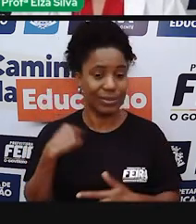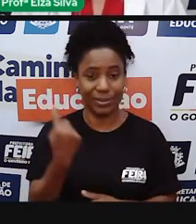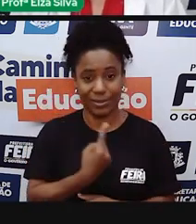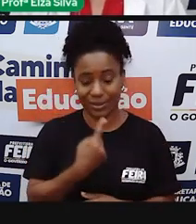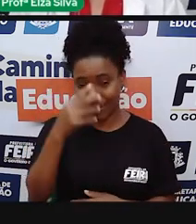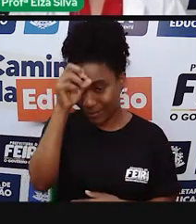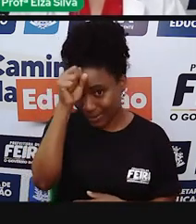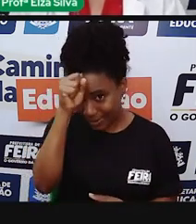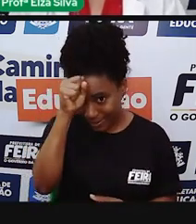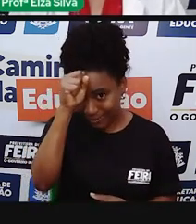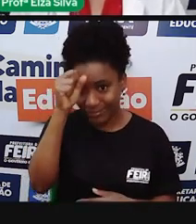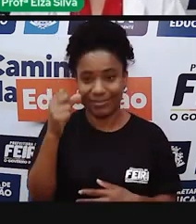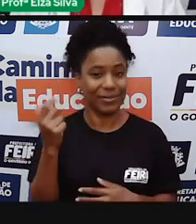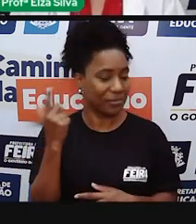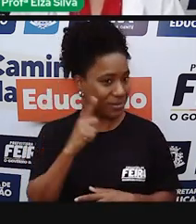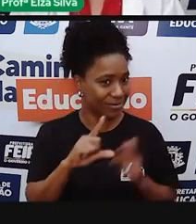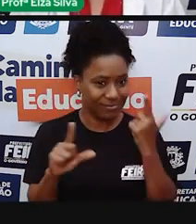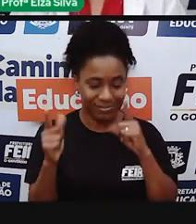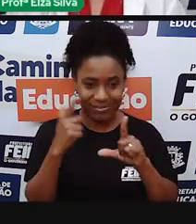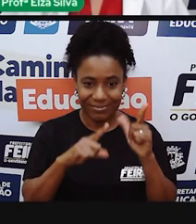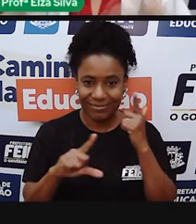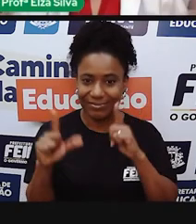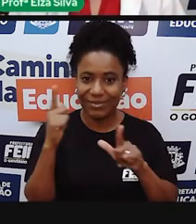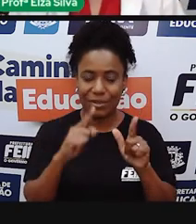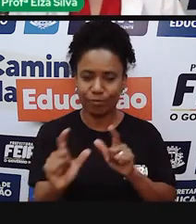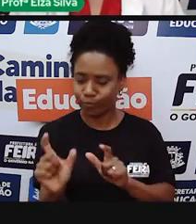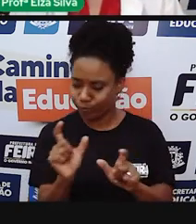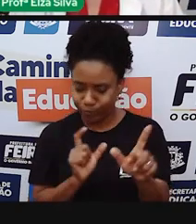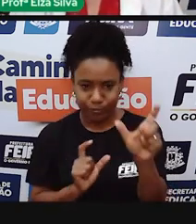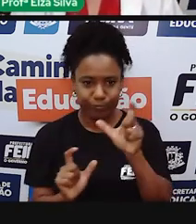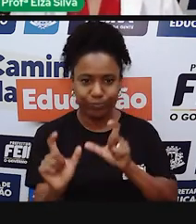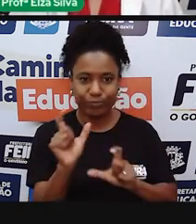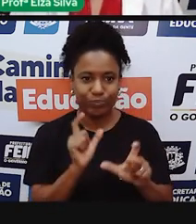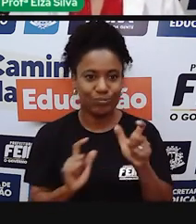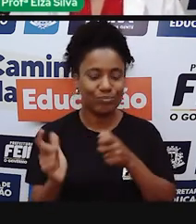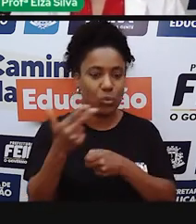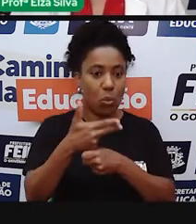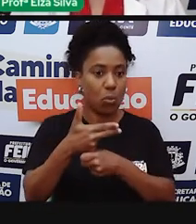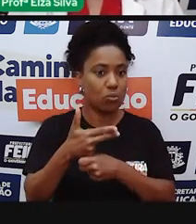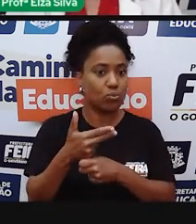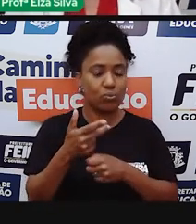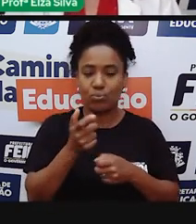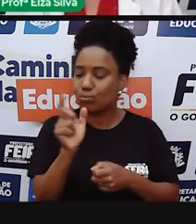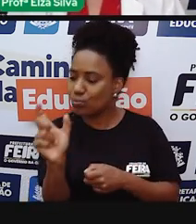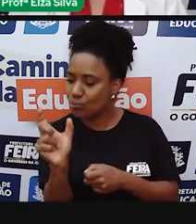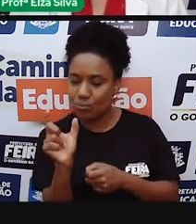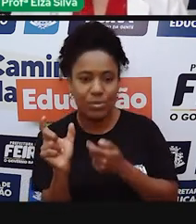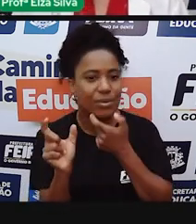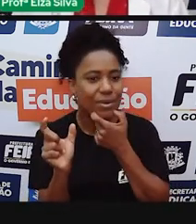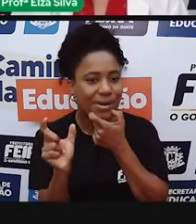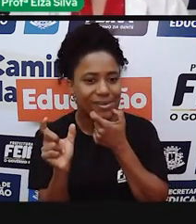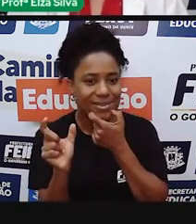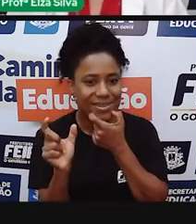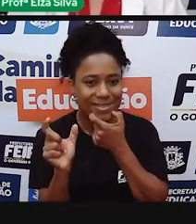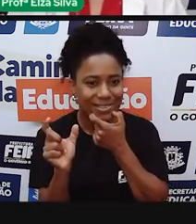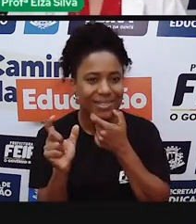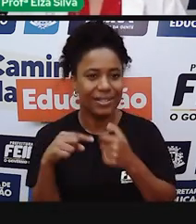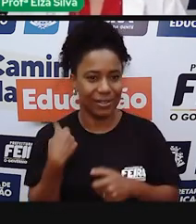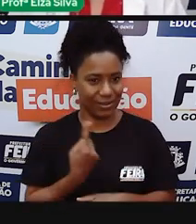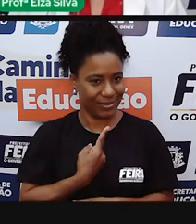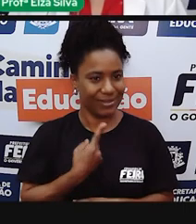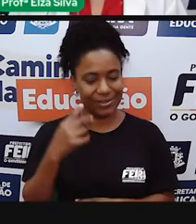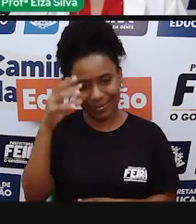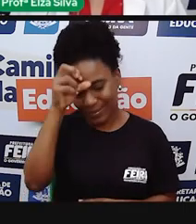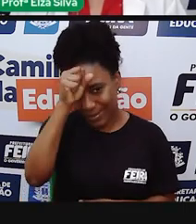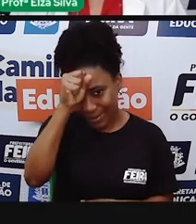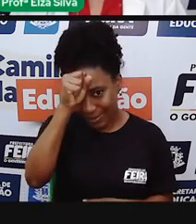ampliar o nosso repertório lexical, né, o nosso conjunto de palavras da língua inglesa. Hoje, no